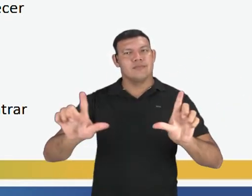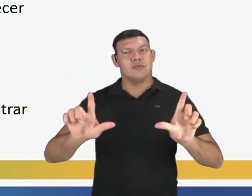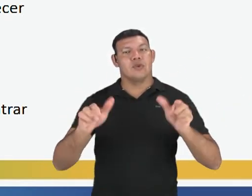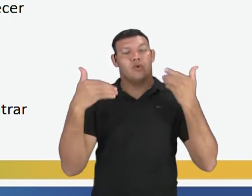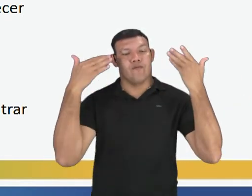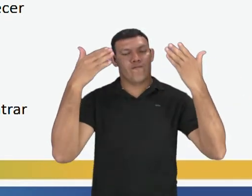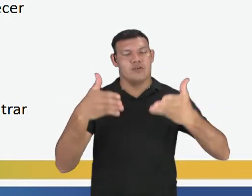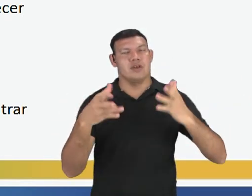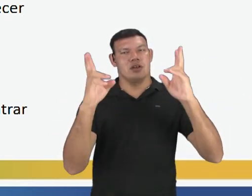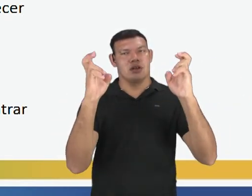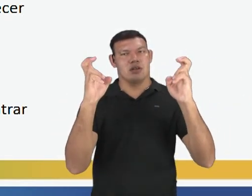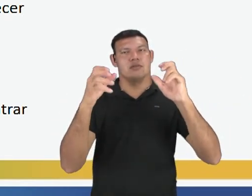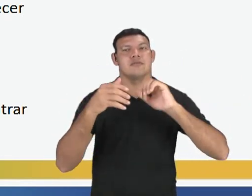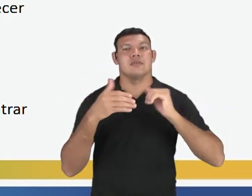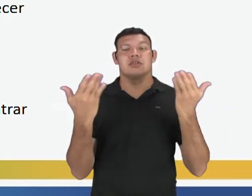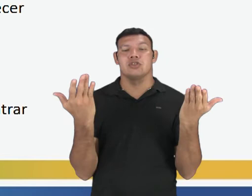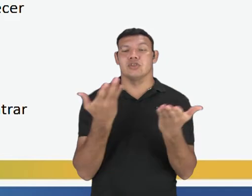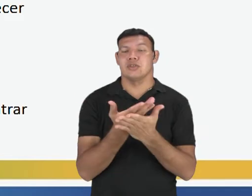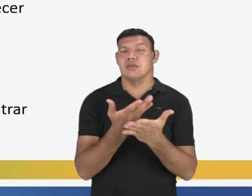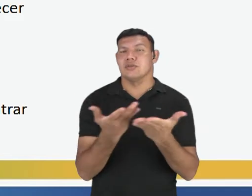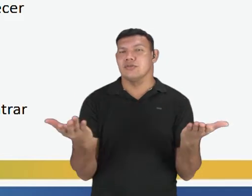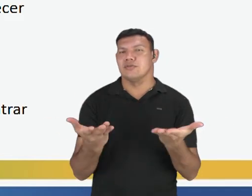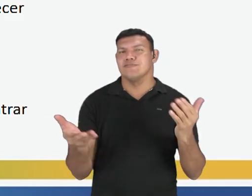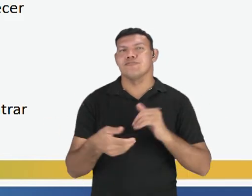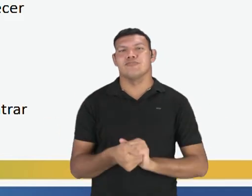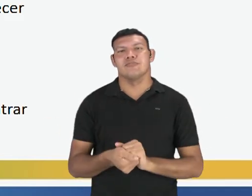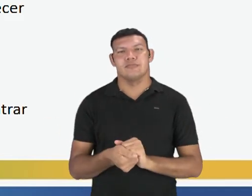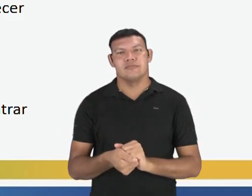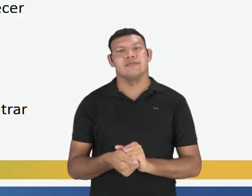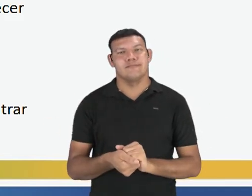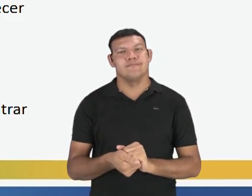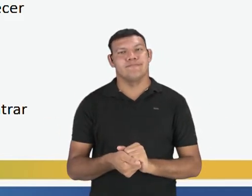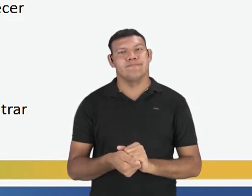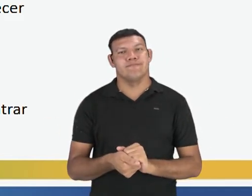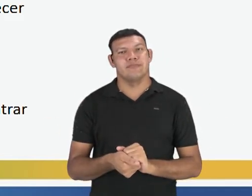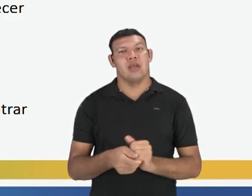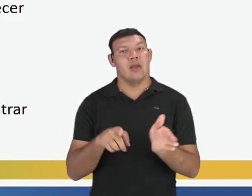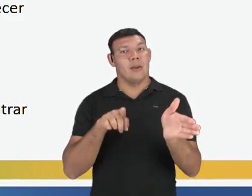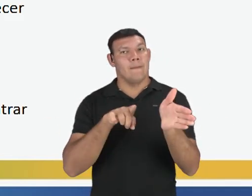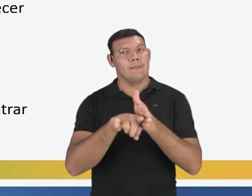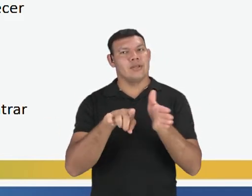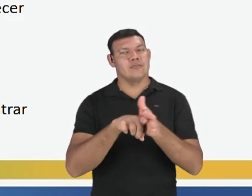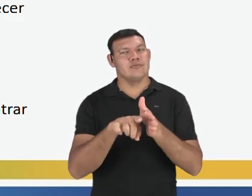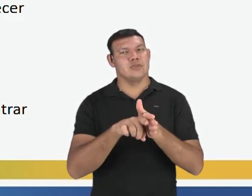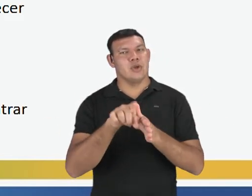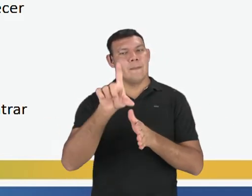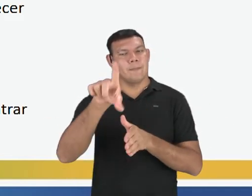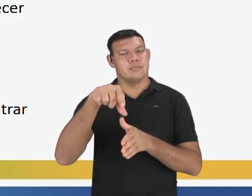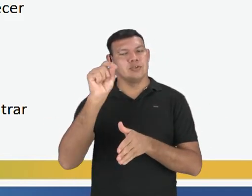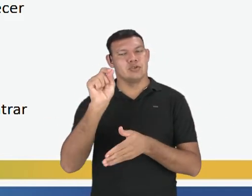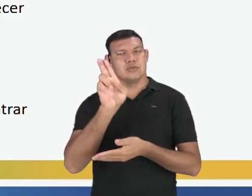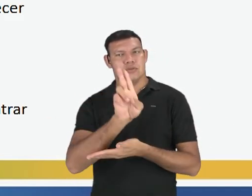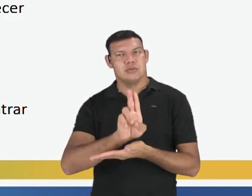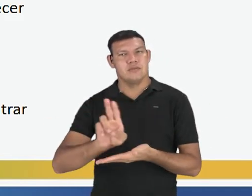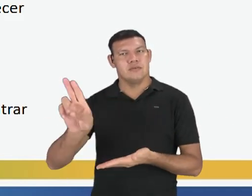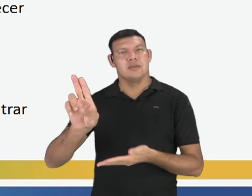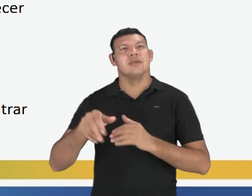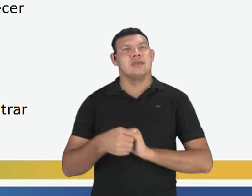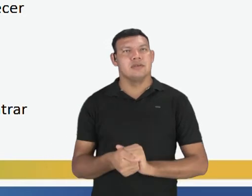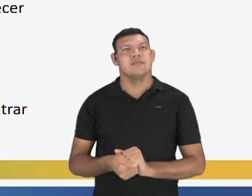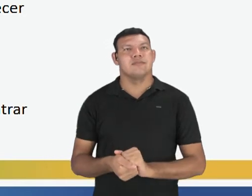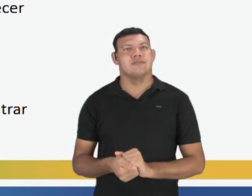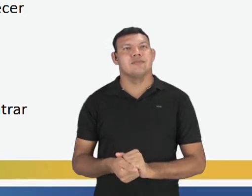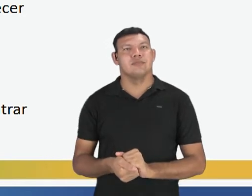justamente para a nossa aula, que é uma questão aí de uma faculdade. Ela vai dizer, um dos pontos altos da filosofia